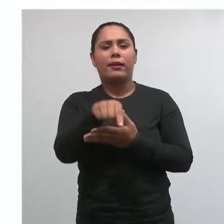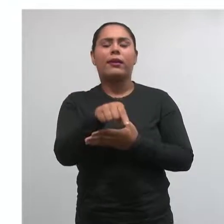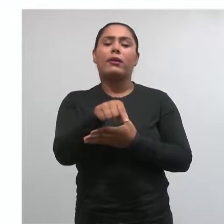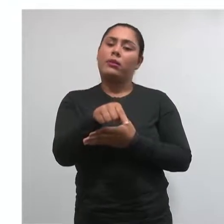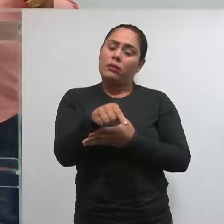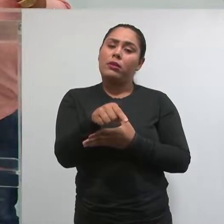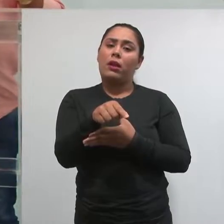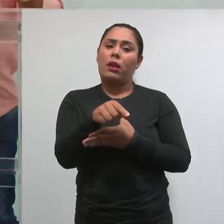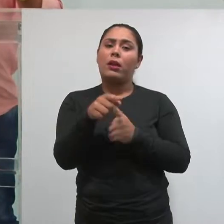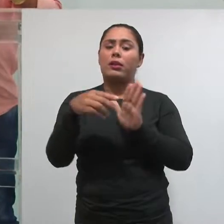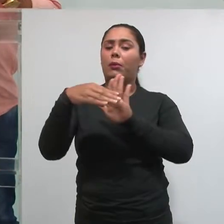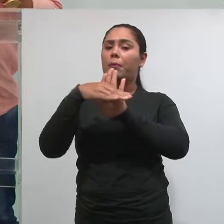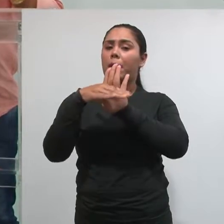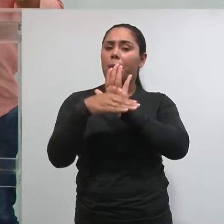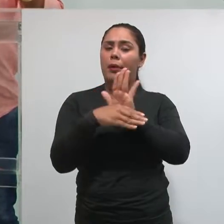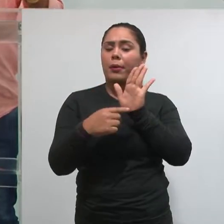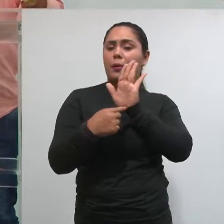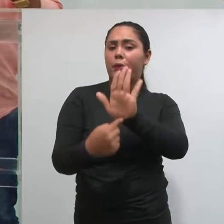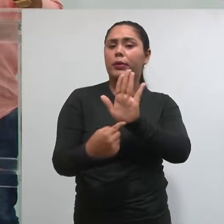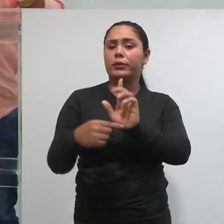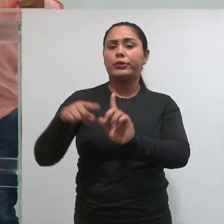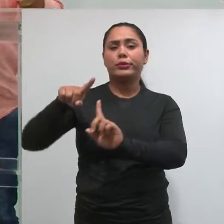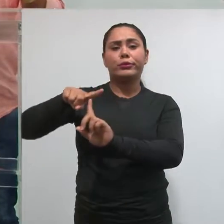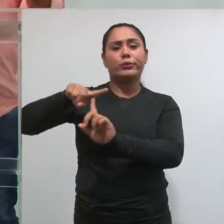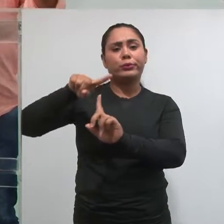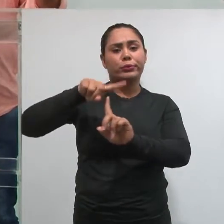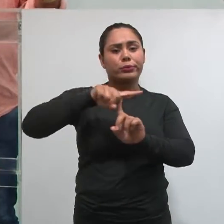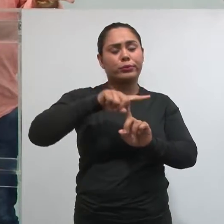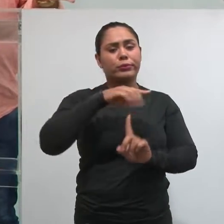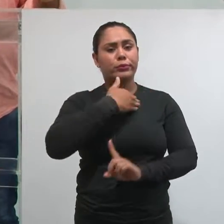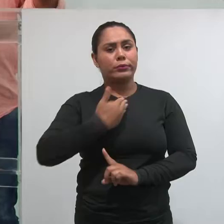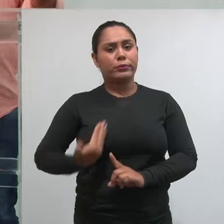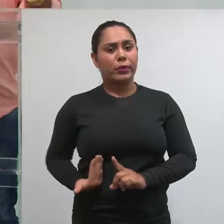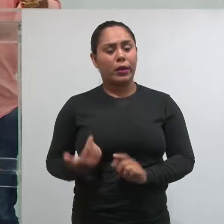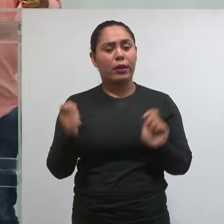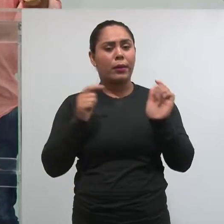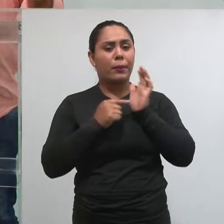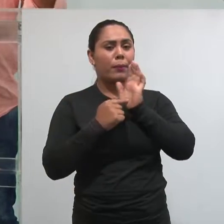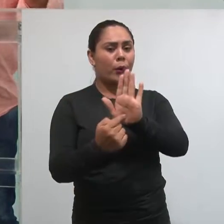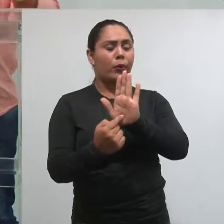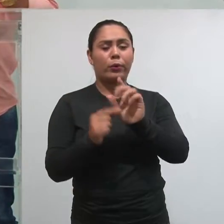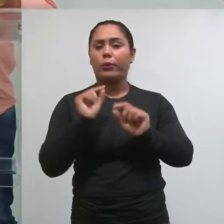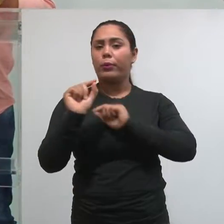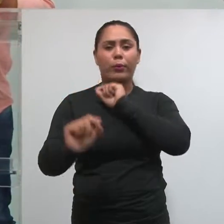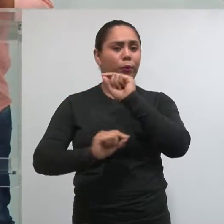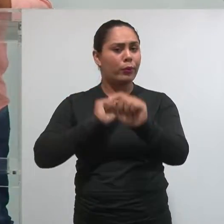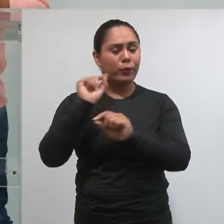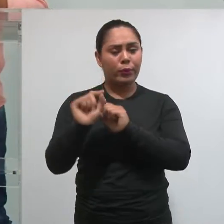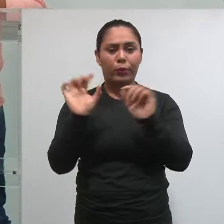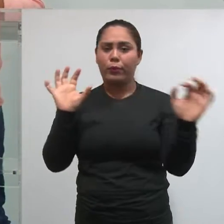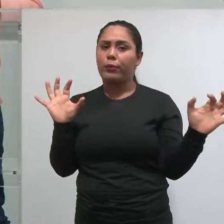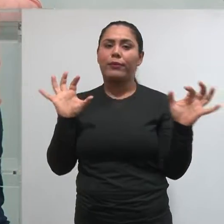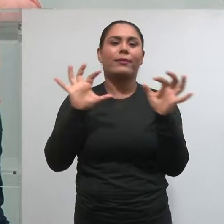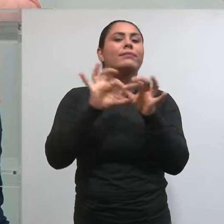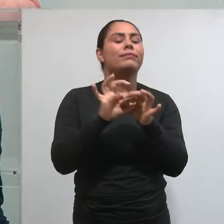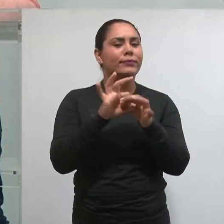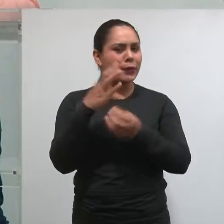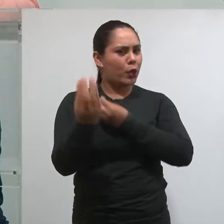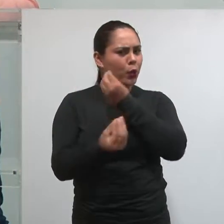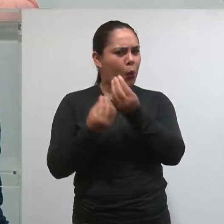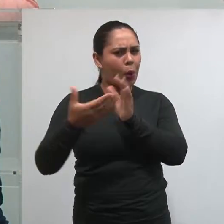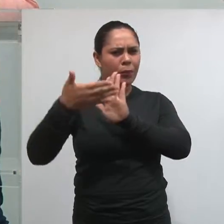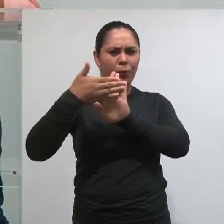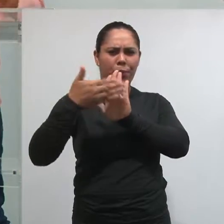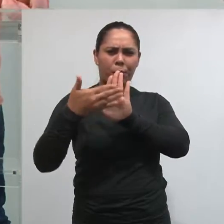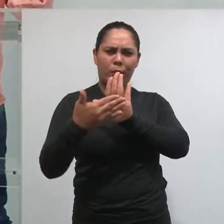a classificação do tipo de política pública, ela se dá conforme a relação do que está sendo